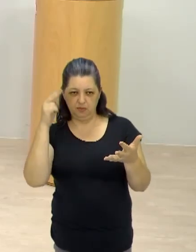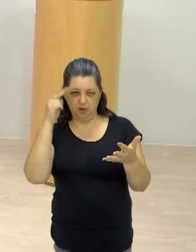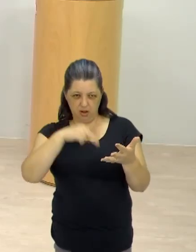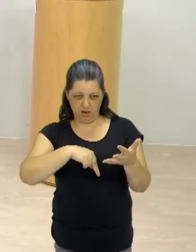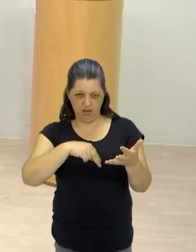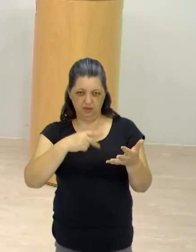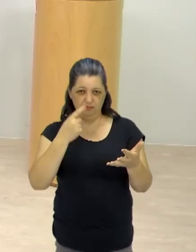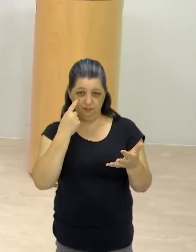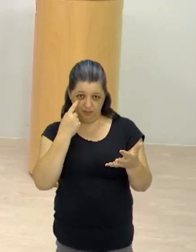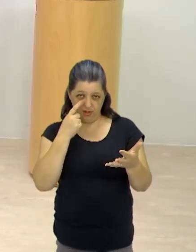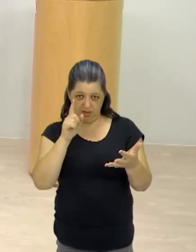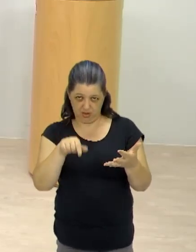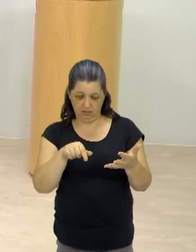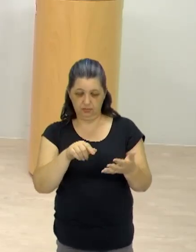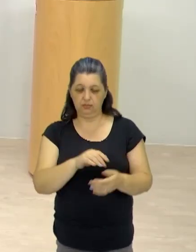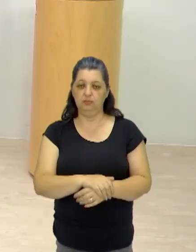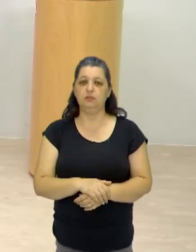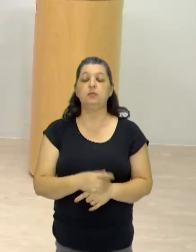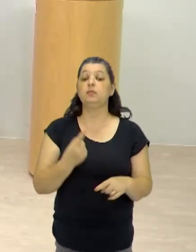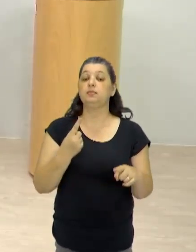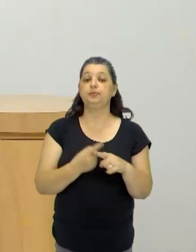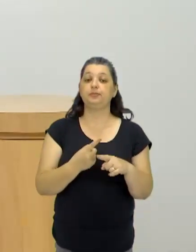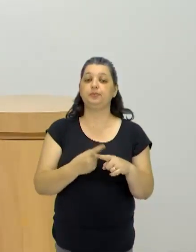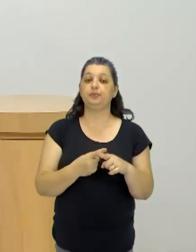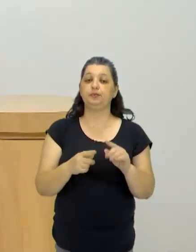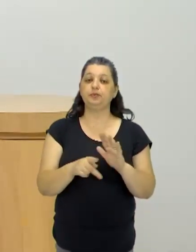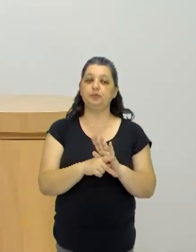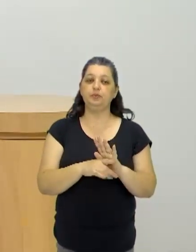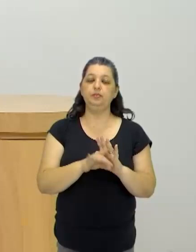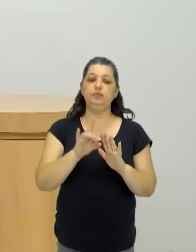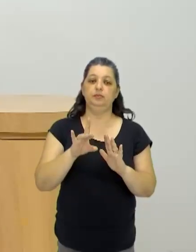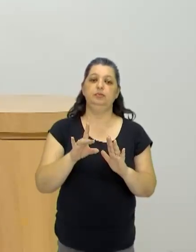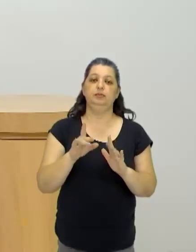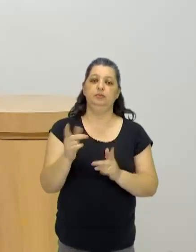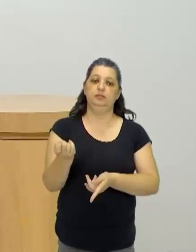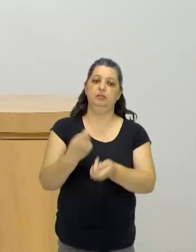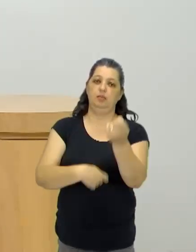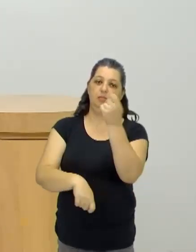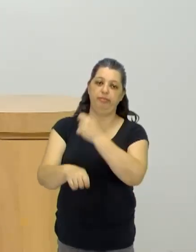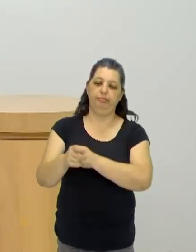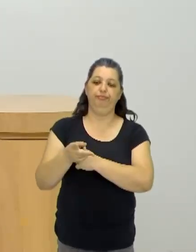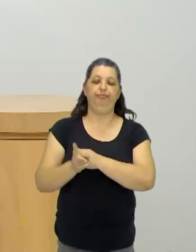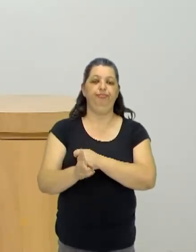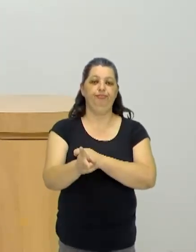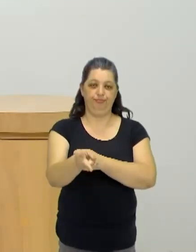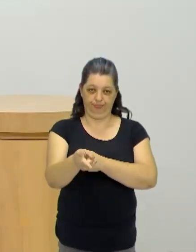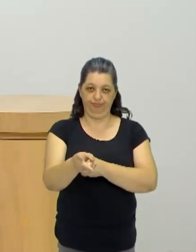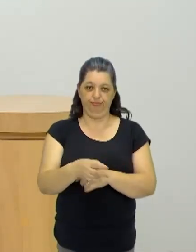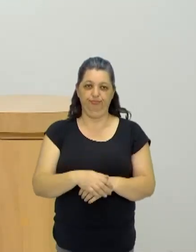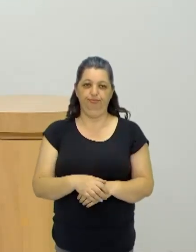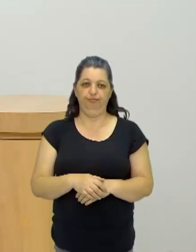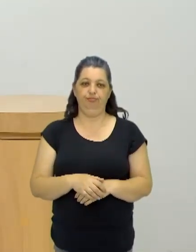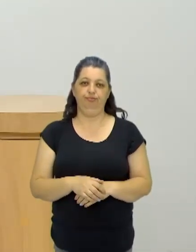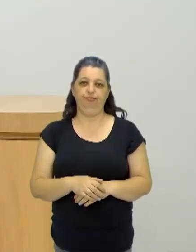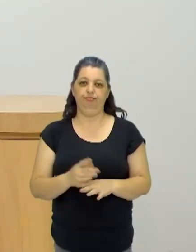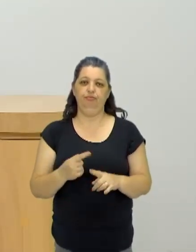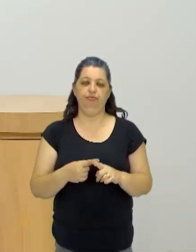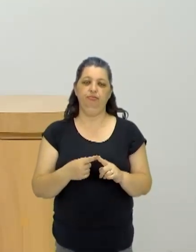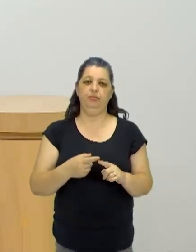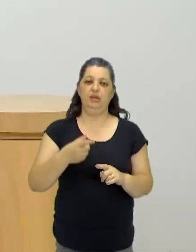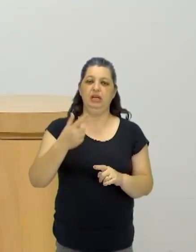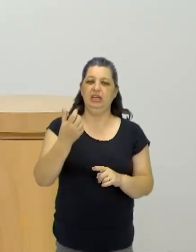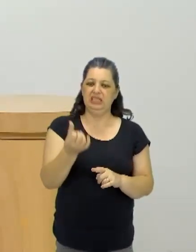para inglês ver. Para inglês ver. Por quê? Porque o tráfico estava proibido, só que por mais 6, 7 anos você